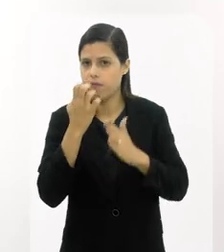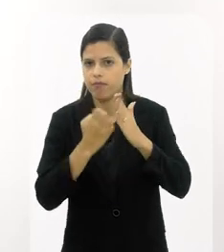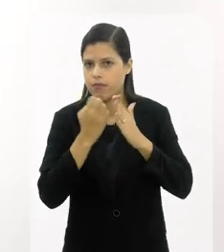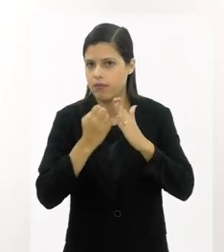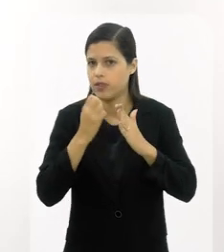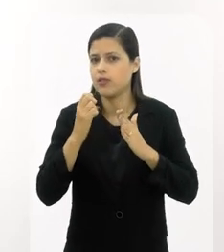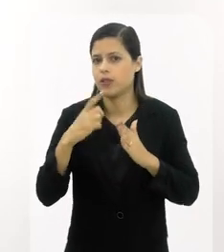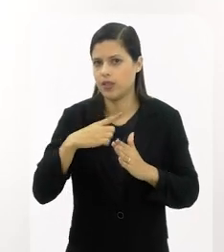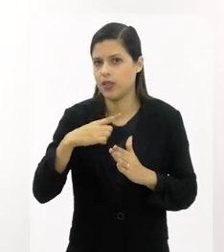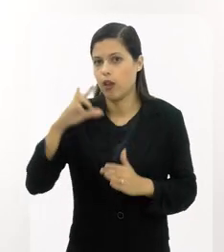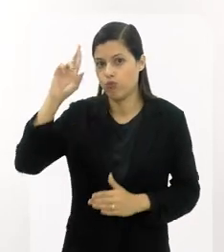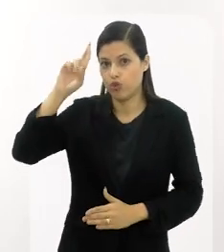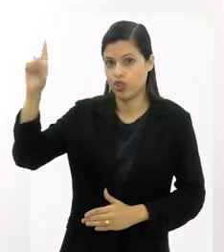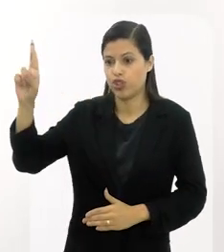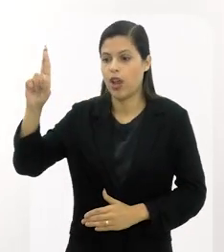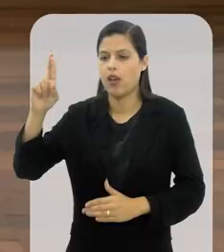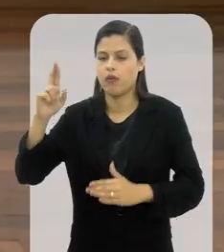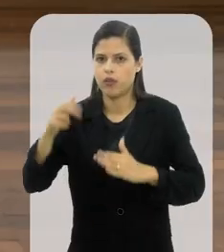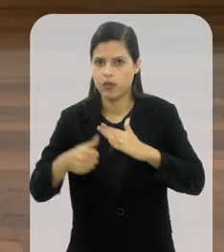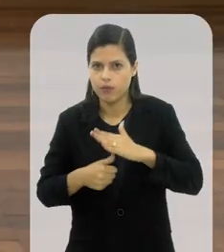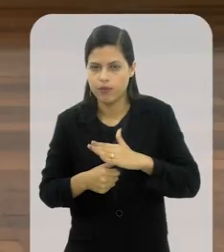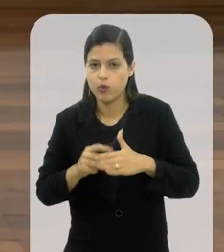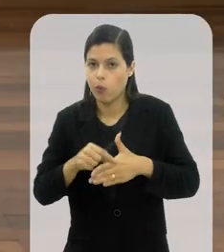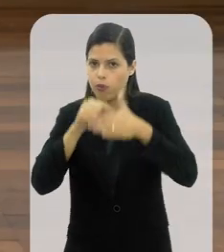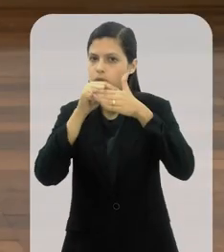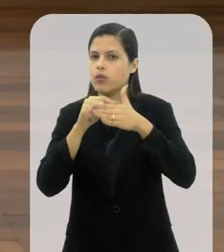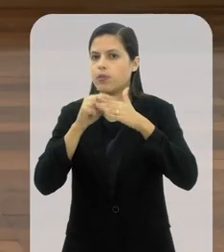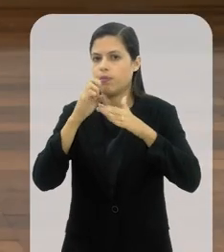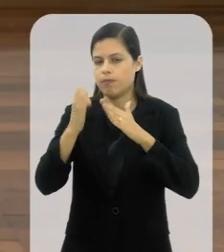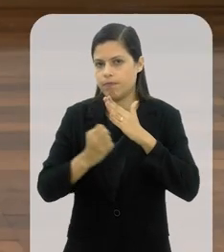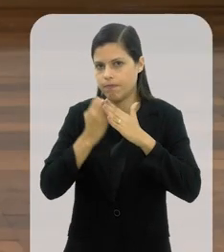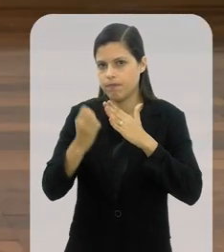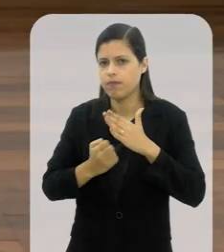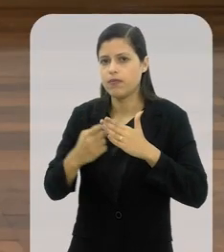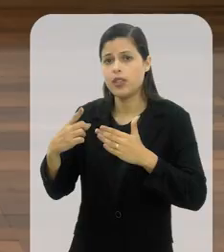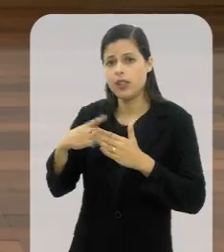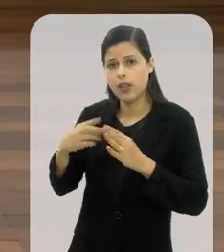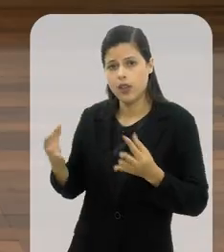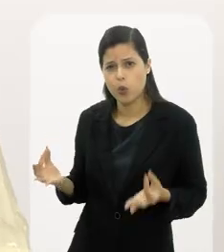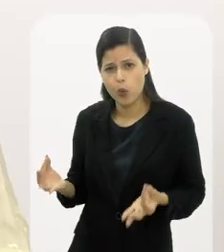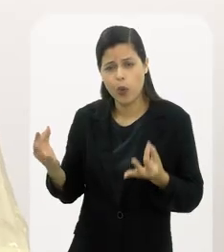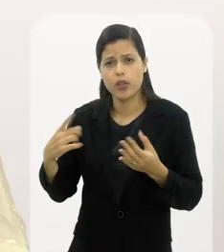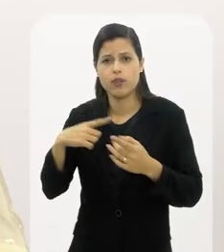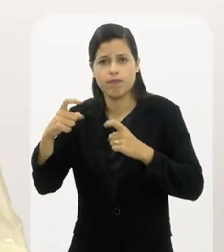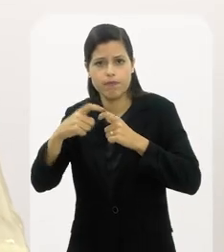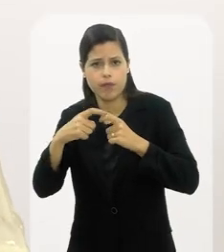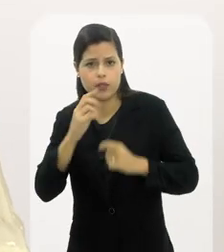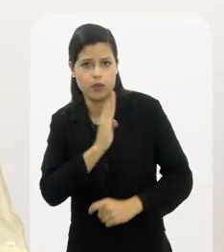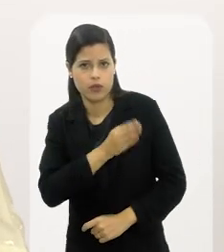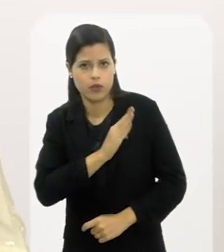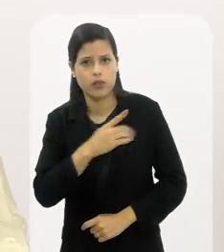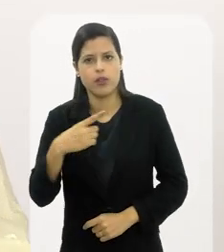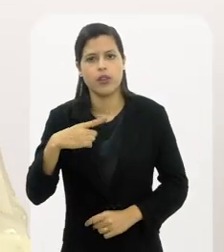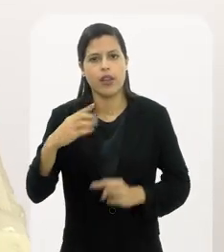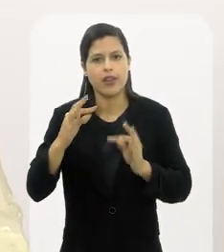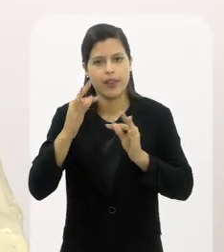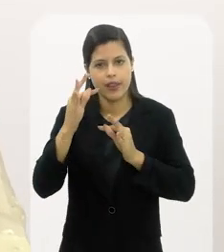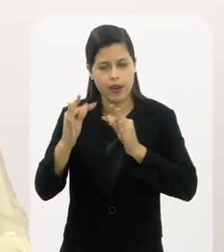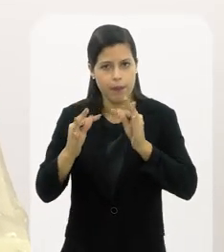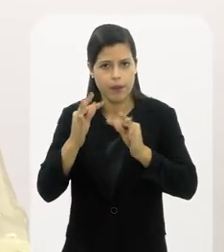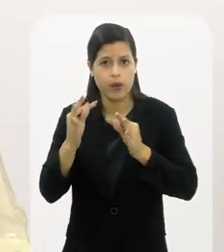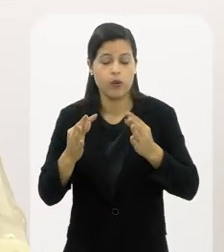de grande empresa no tem Brasil. Tem yoga, tem médica, médica cardiologista,